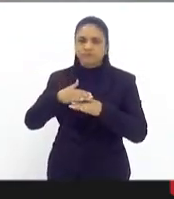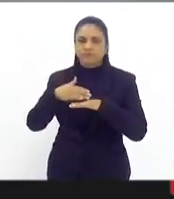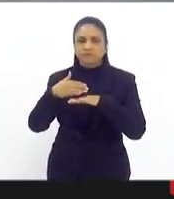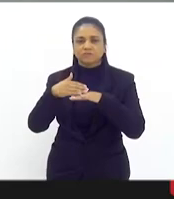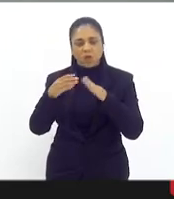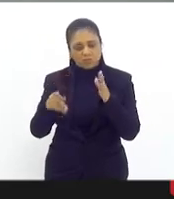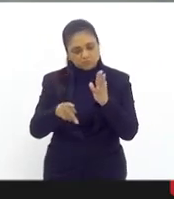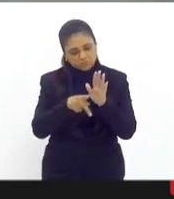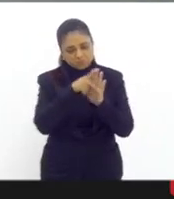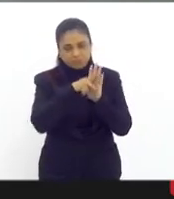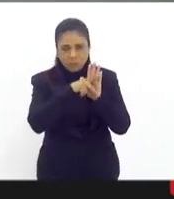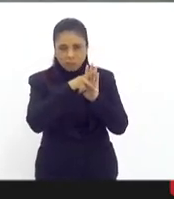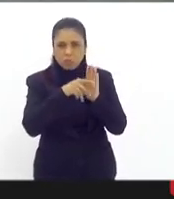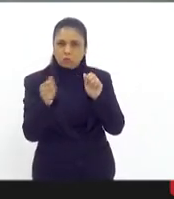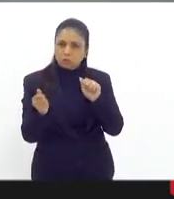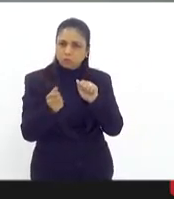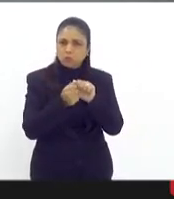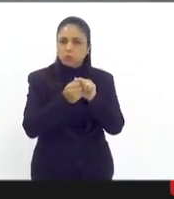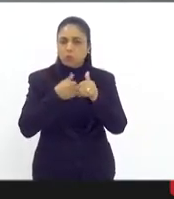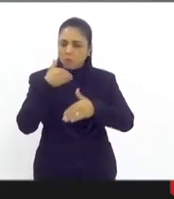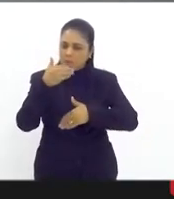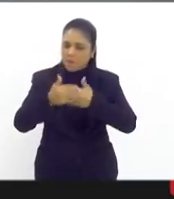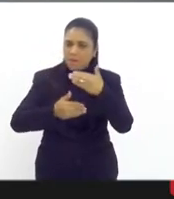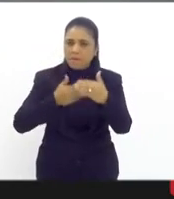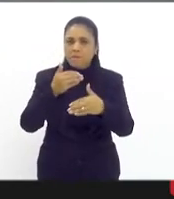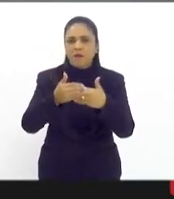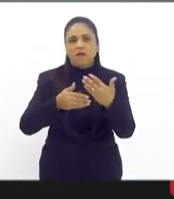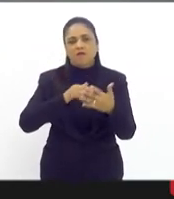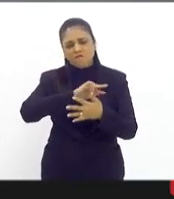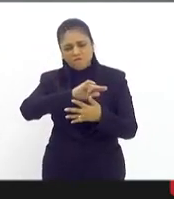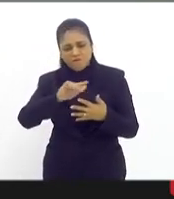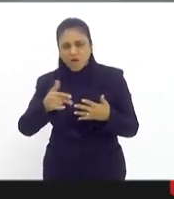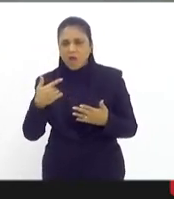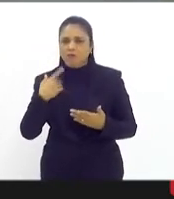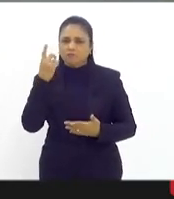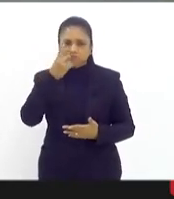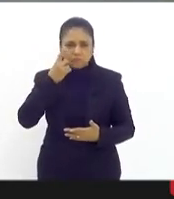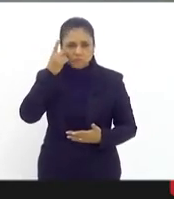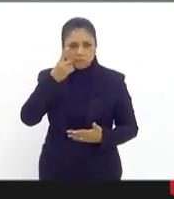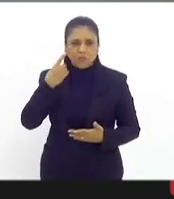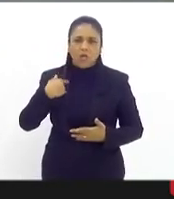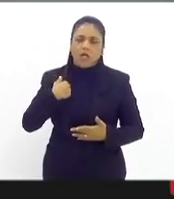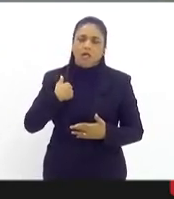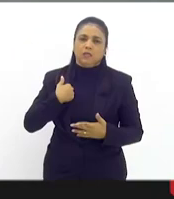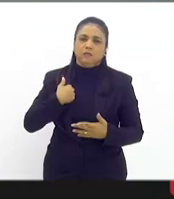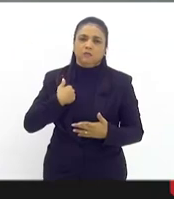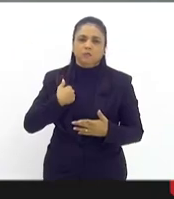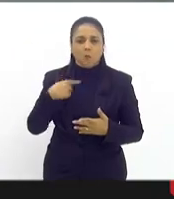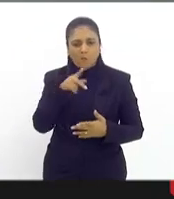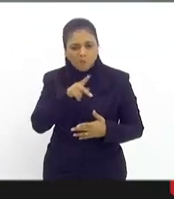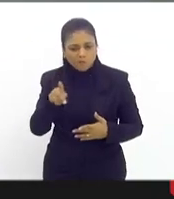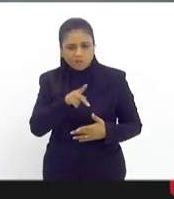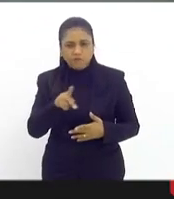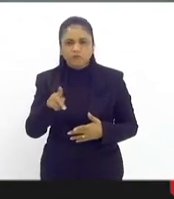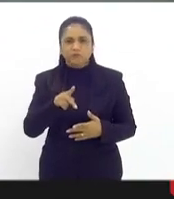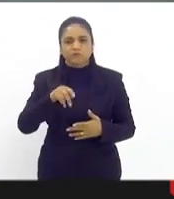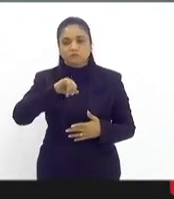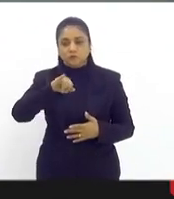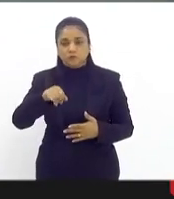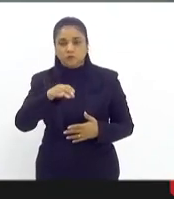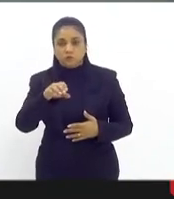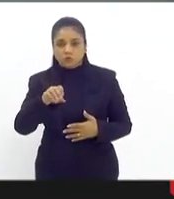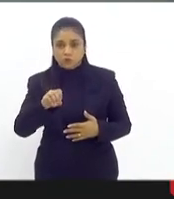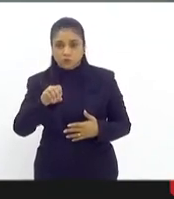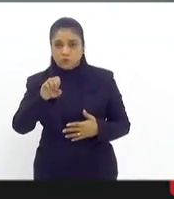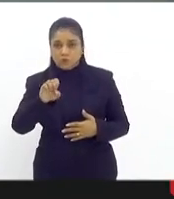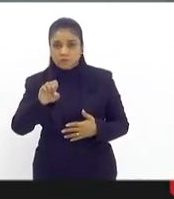avançar juntos. E como a Érica tem muitos companheiros e companheiras, além do próprio professor Josemar, que está, não